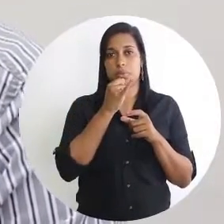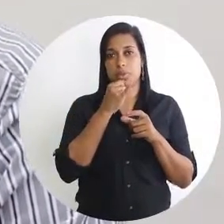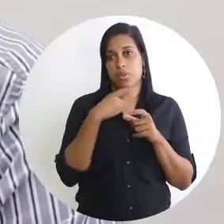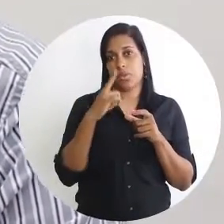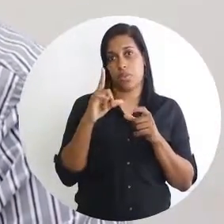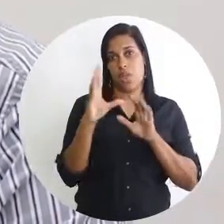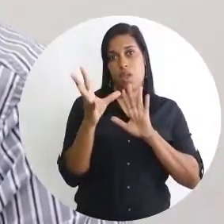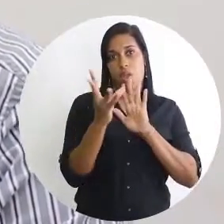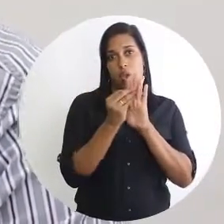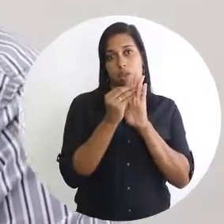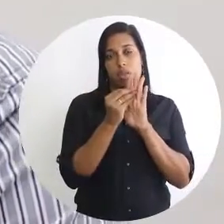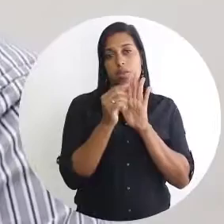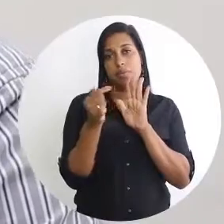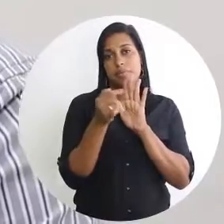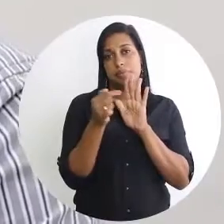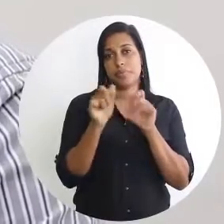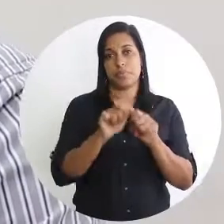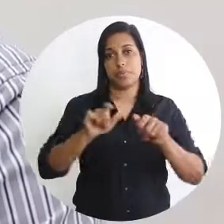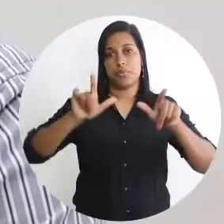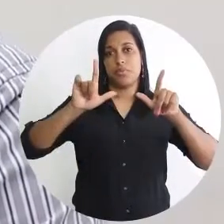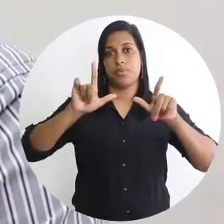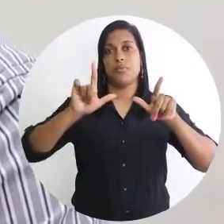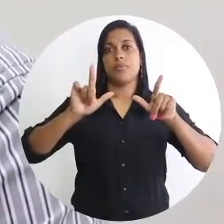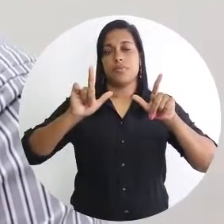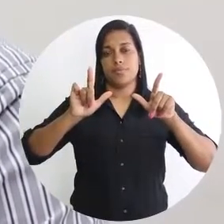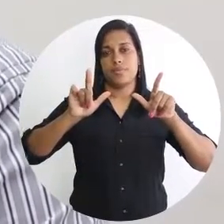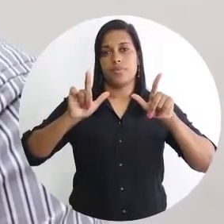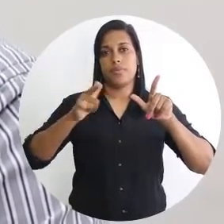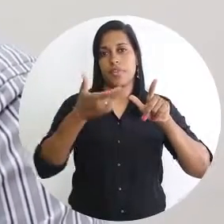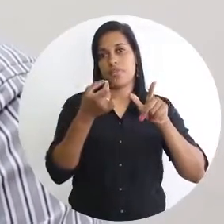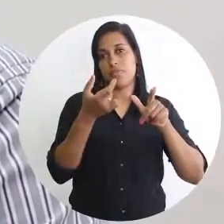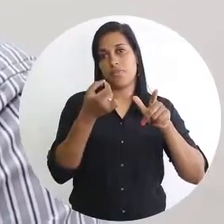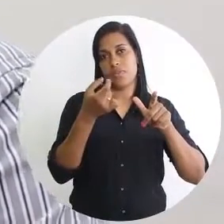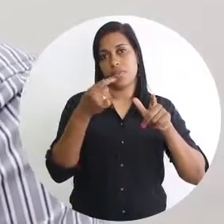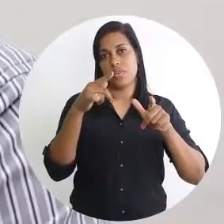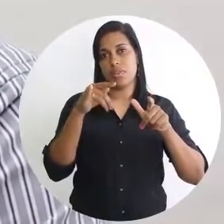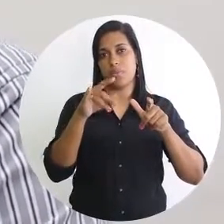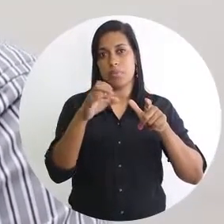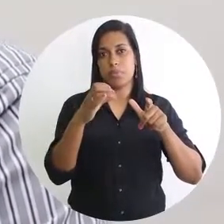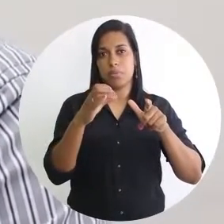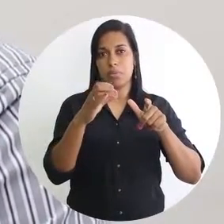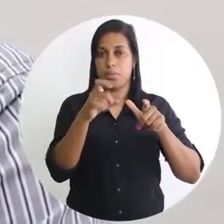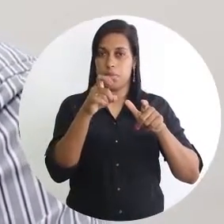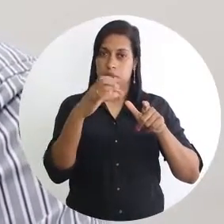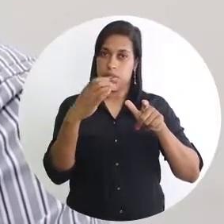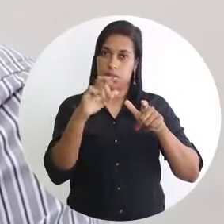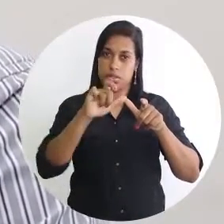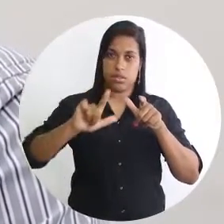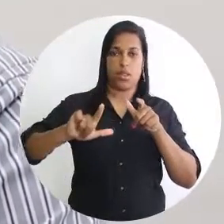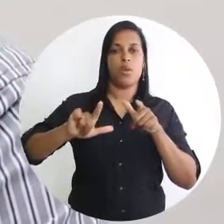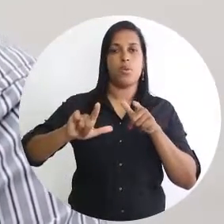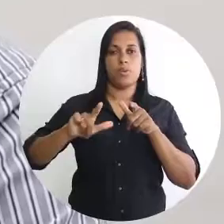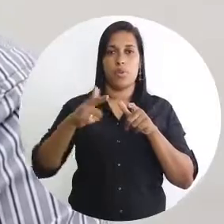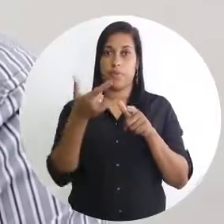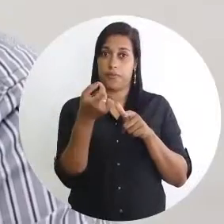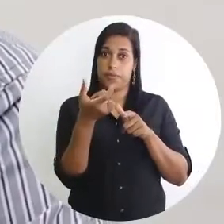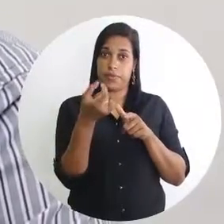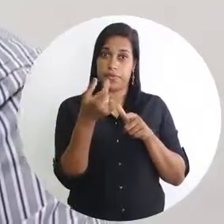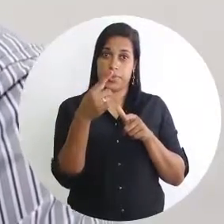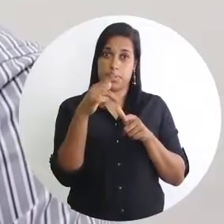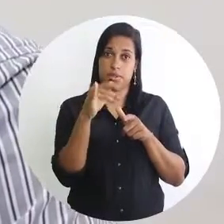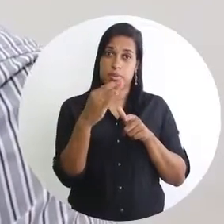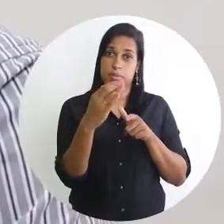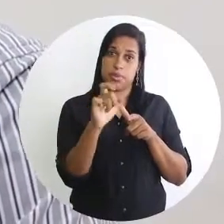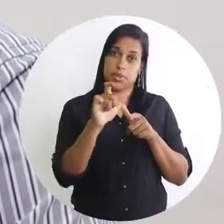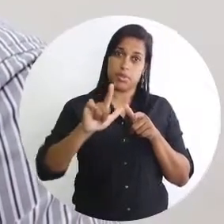não colar aqui na sua tela, você vai dizer, ele está a 20 pixels da margem direita, ele está a 20 pixels da